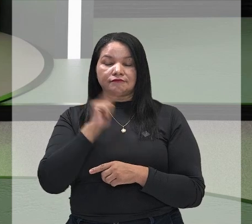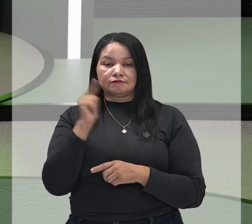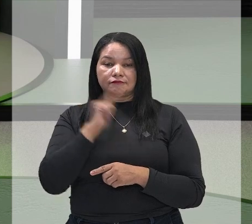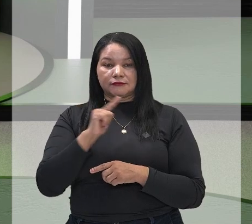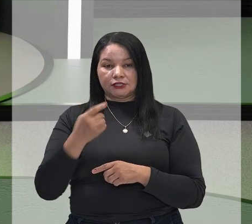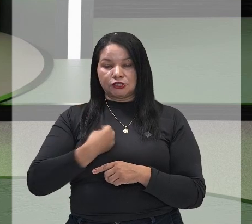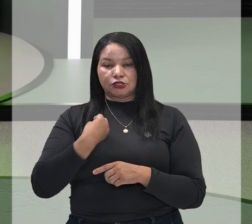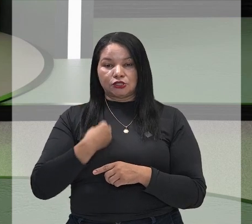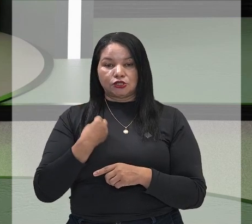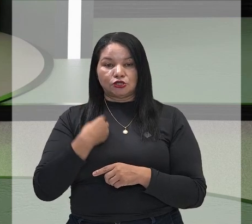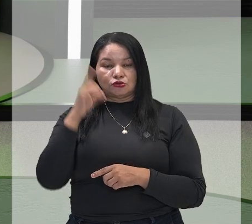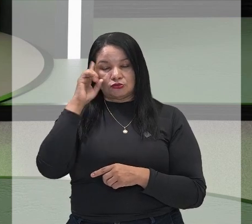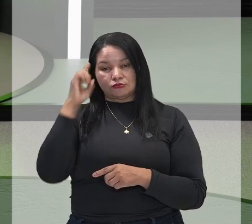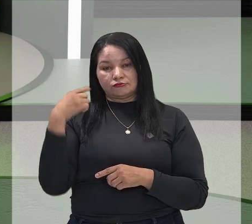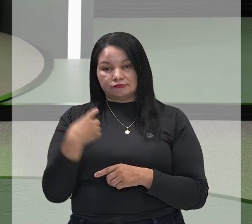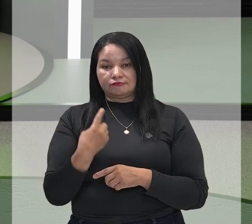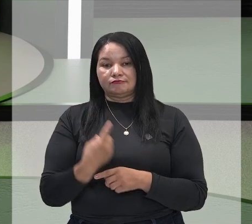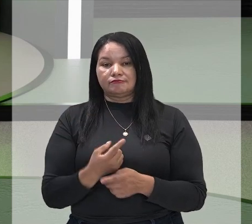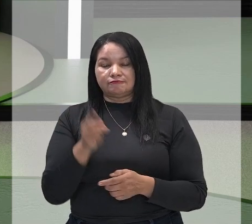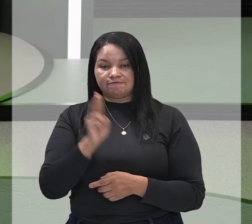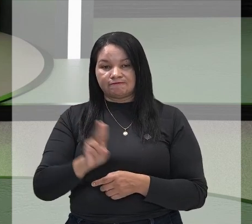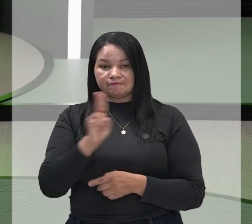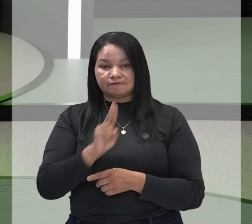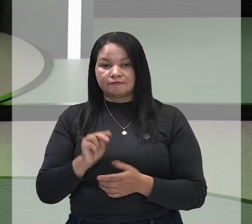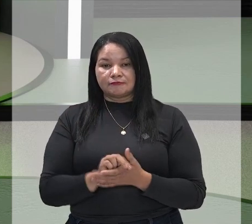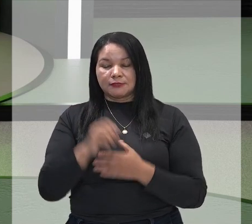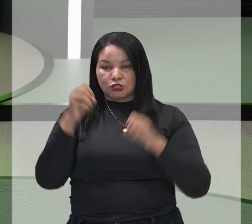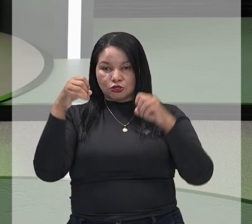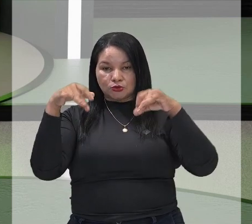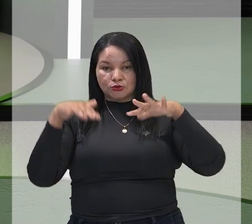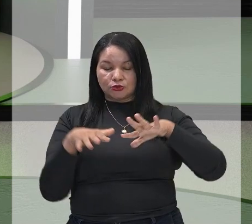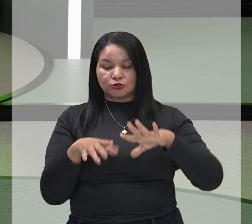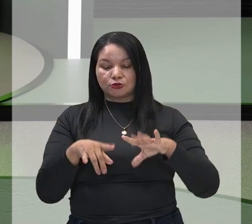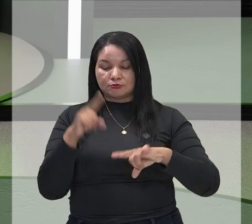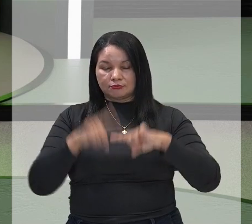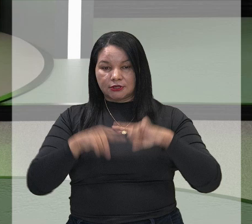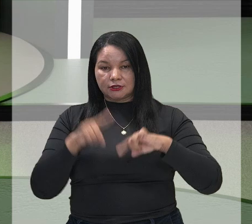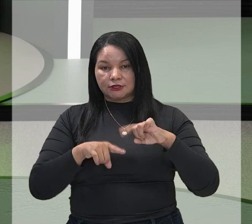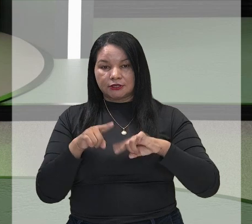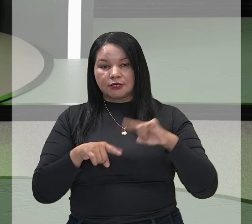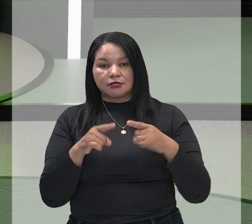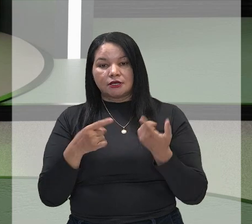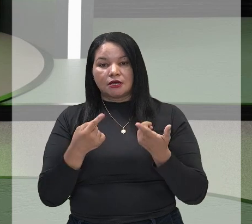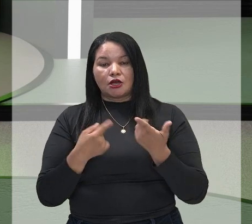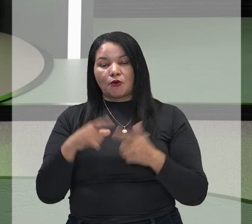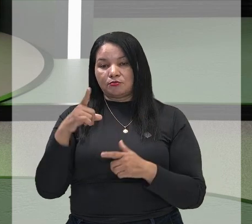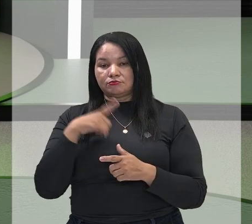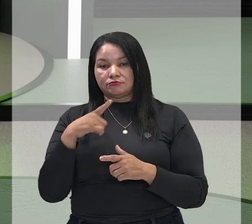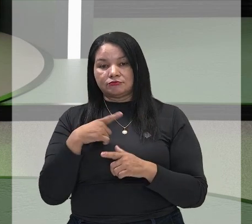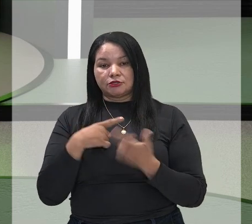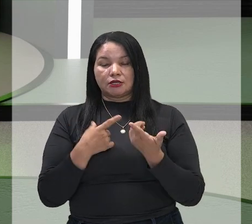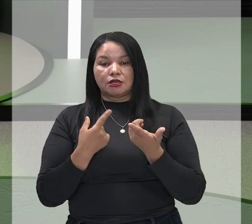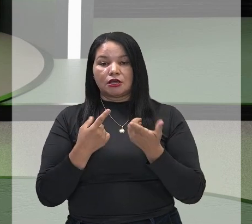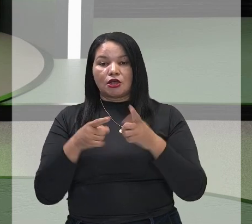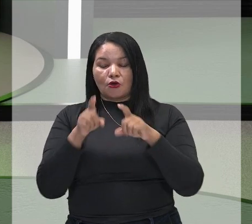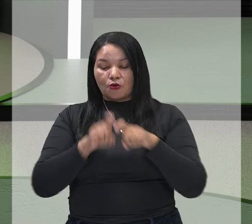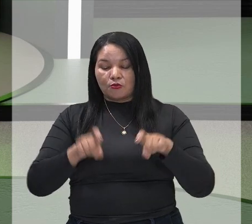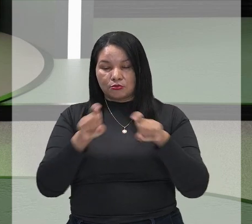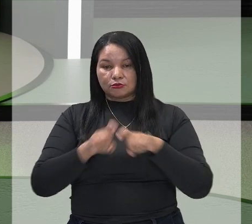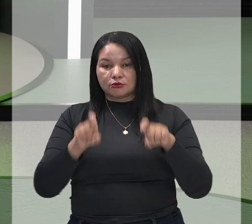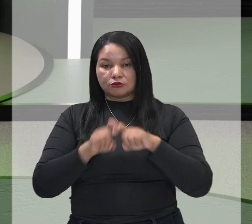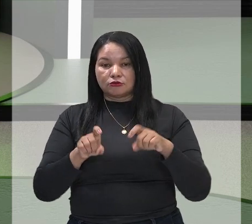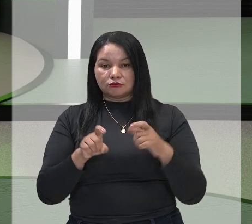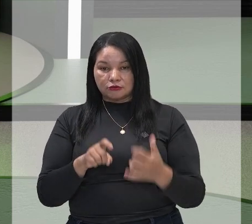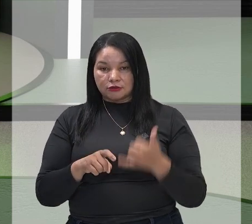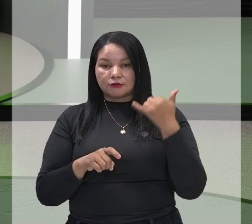Bom, alguns exemplos. As luzes e eletrodomésticos, né, presentes no nosso dia a dia, computador e celular,